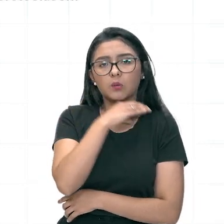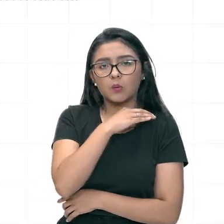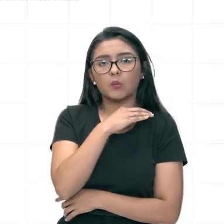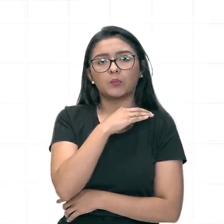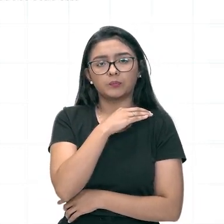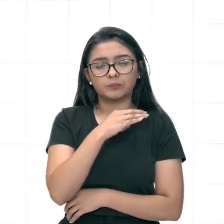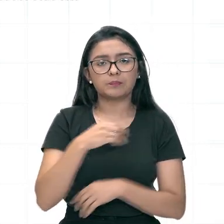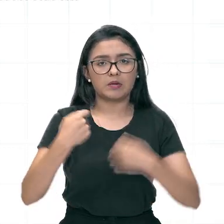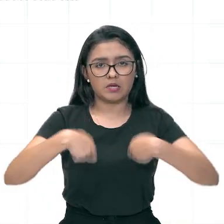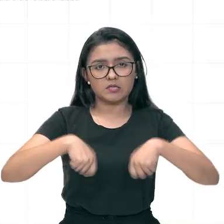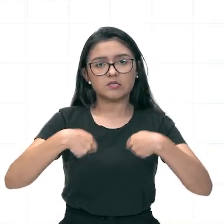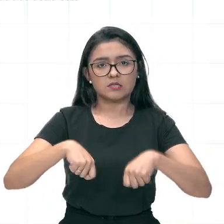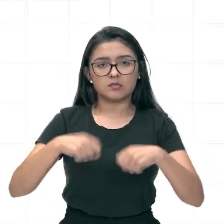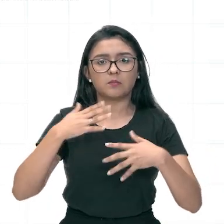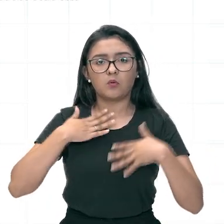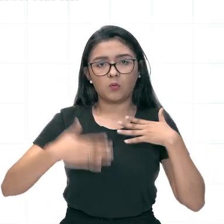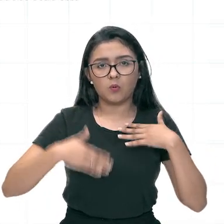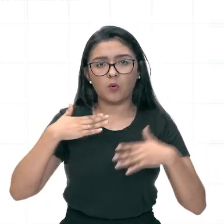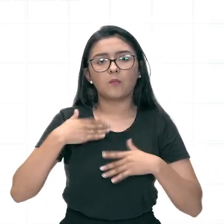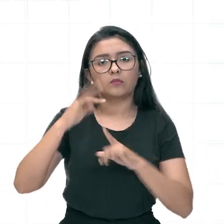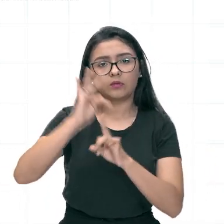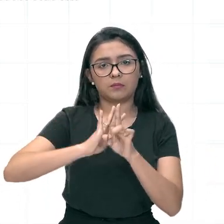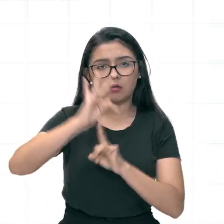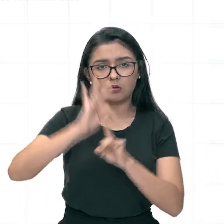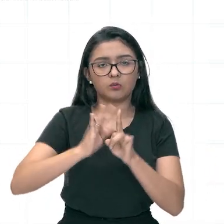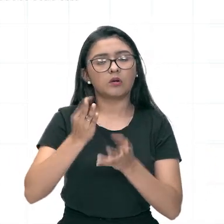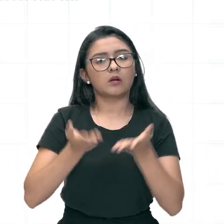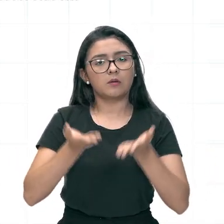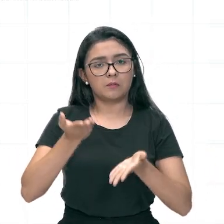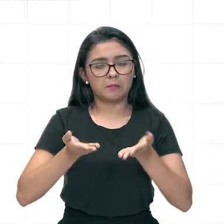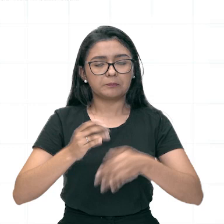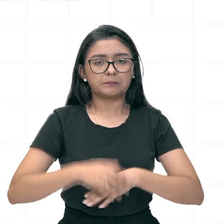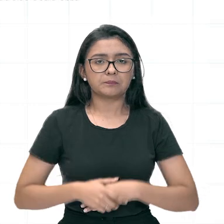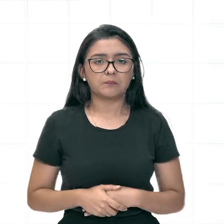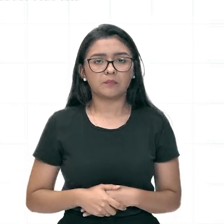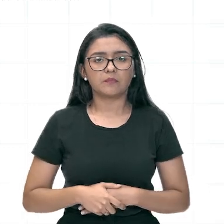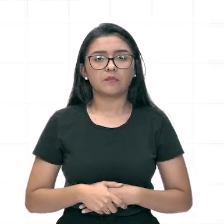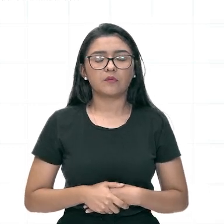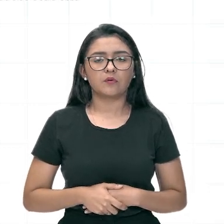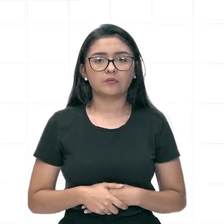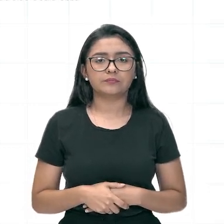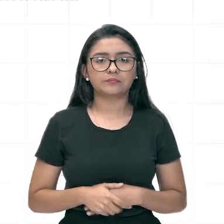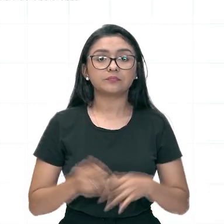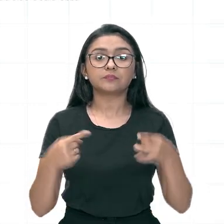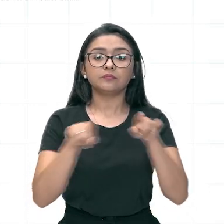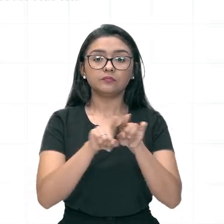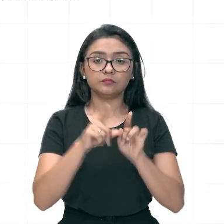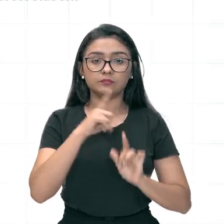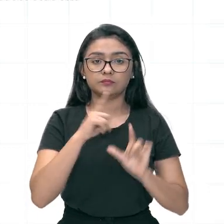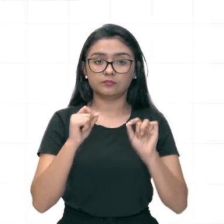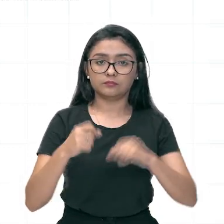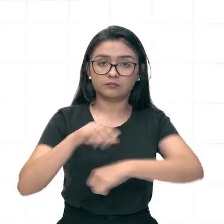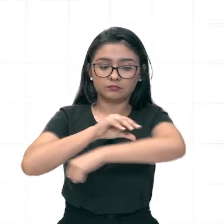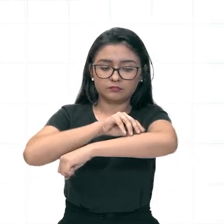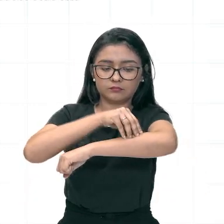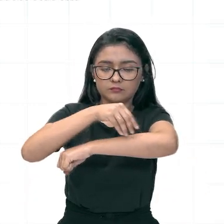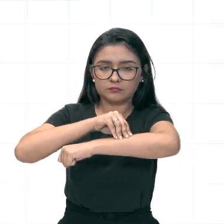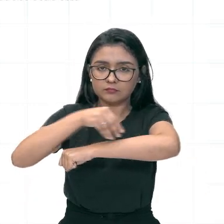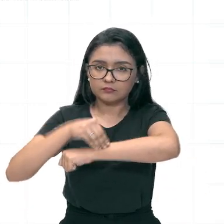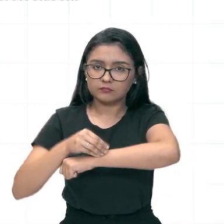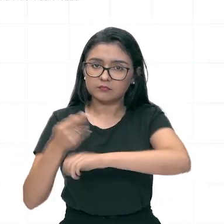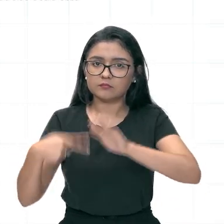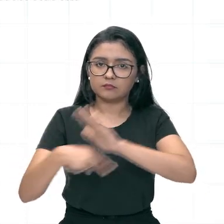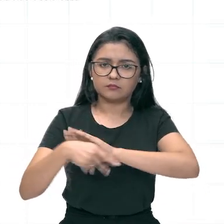ficar expostos ao sol, justamente para manter esse equilíbrio na sua temperatura. Além disso, eles têm uma pele coberta